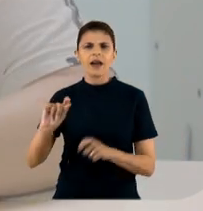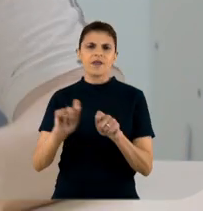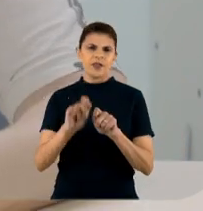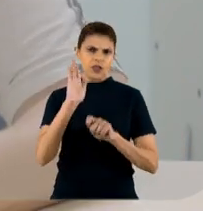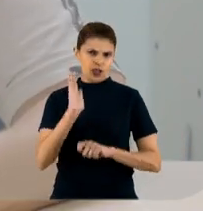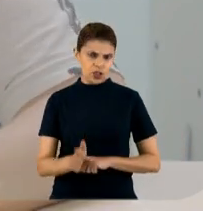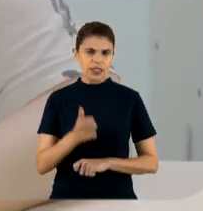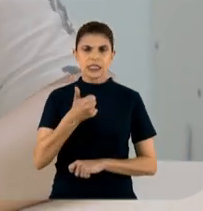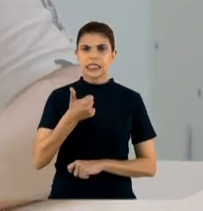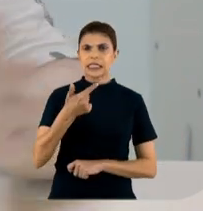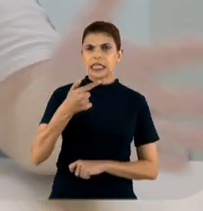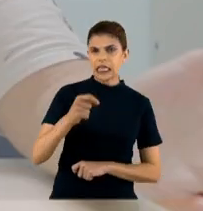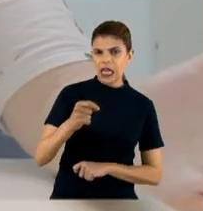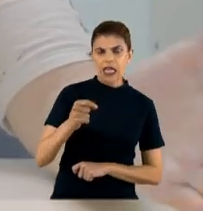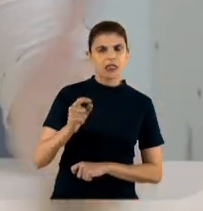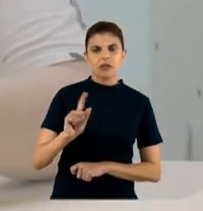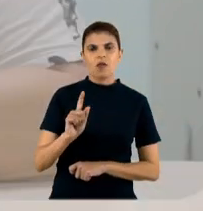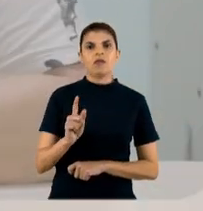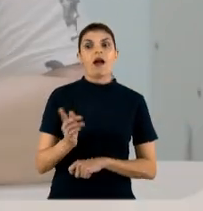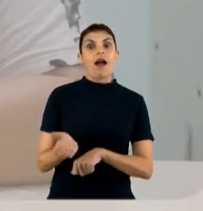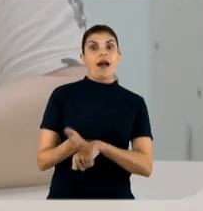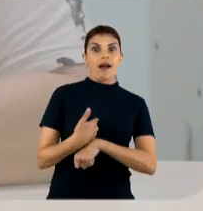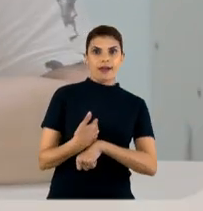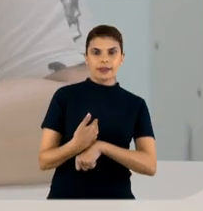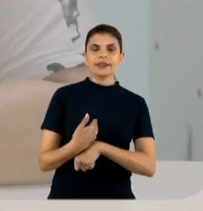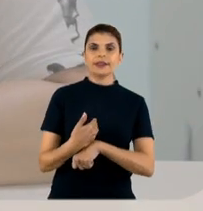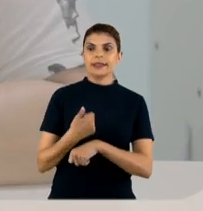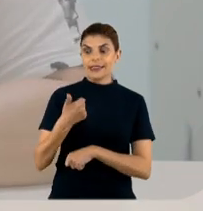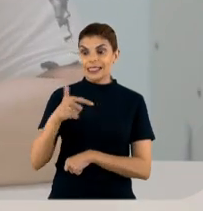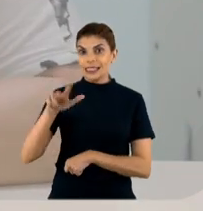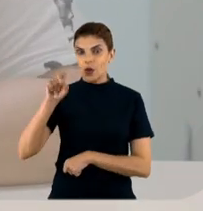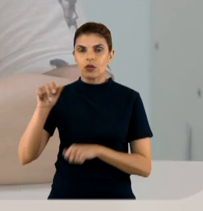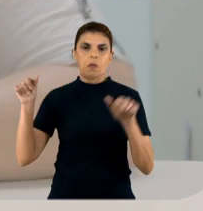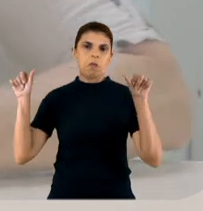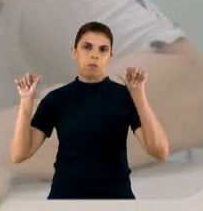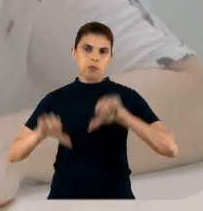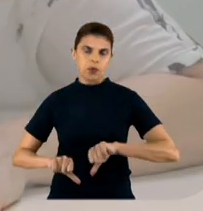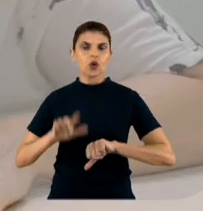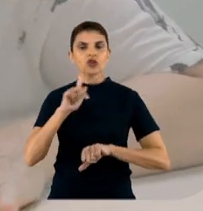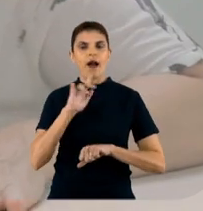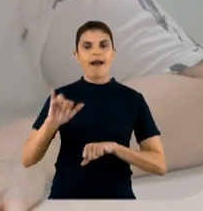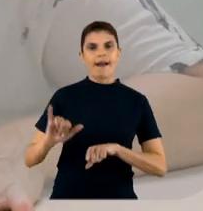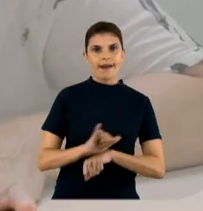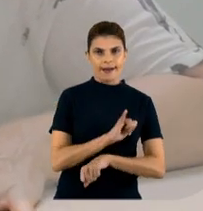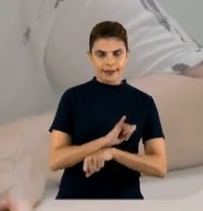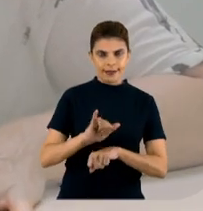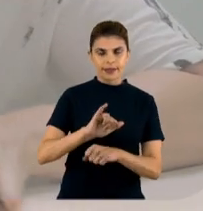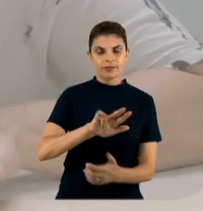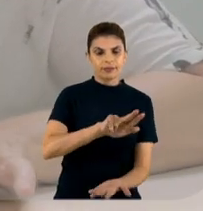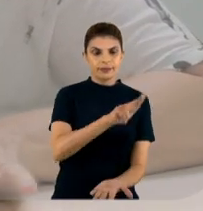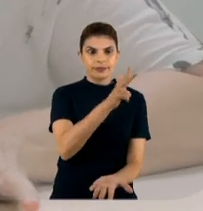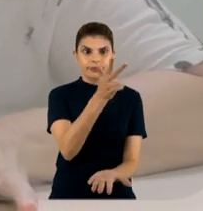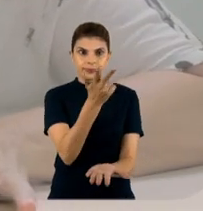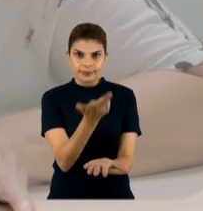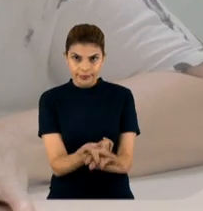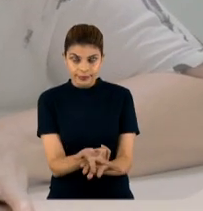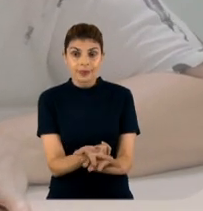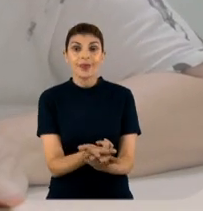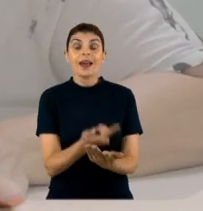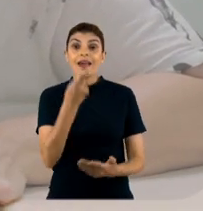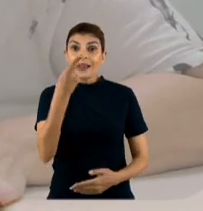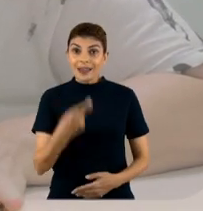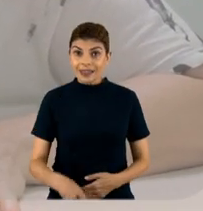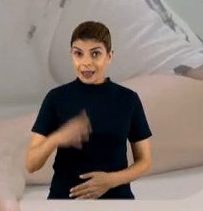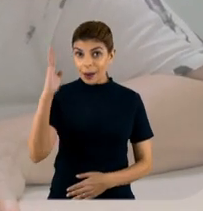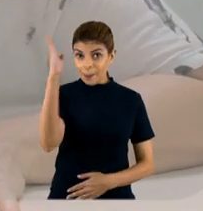estavam usando 170 em vez de 150 Então antes da gravidade ser pior você já usar a estratégia pronada aqui